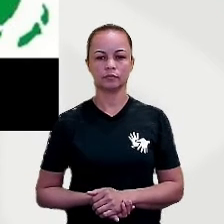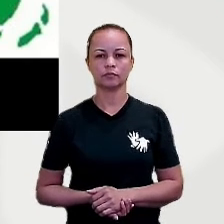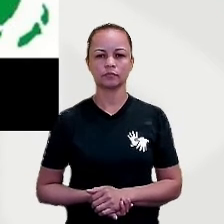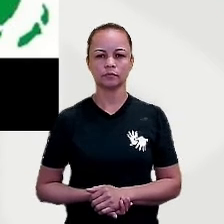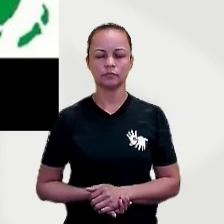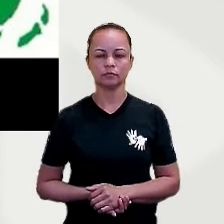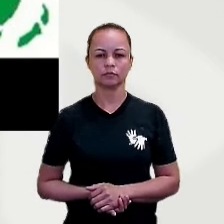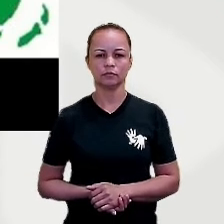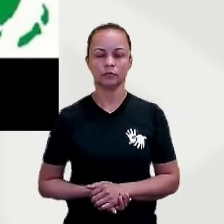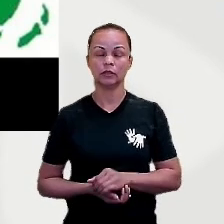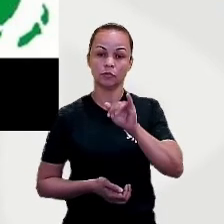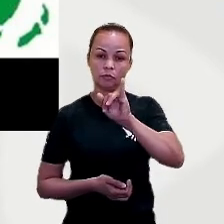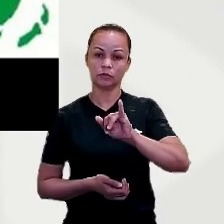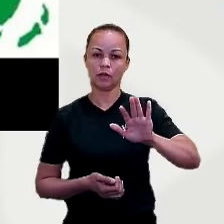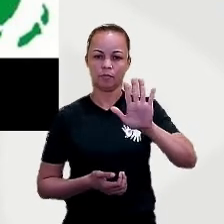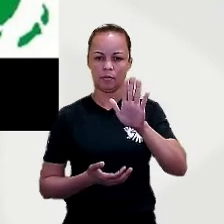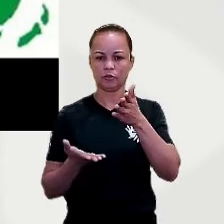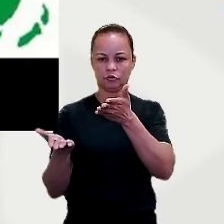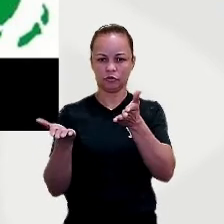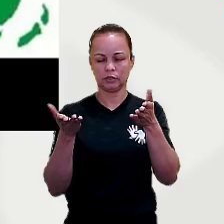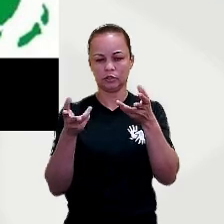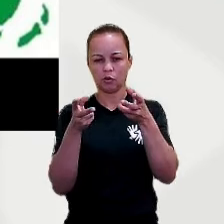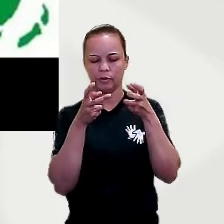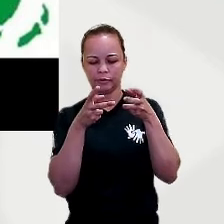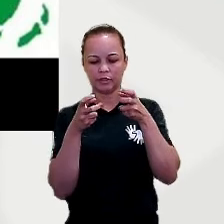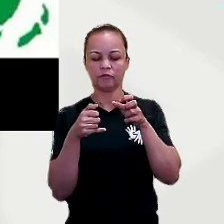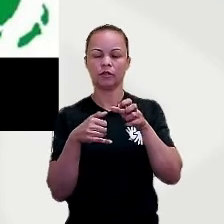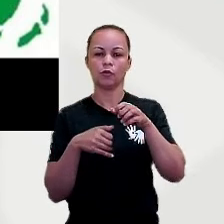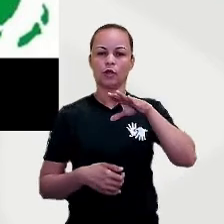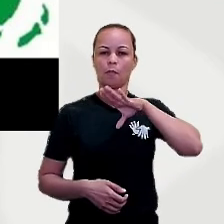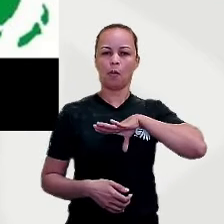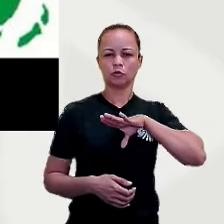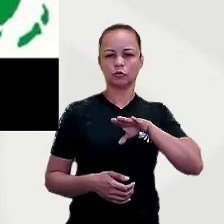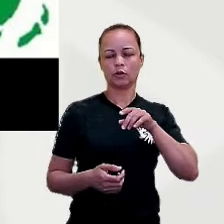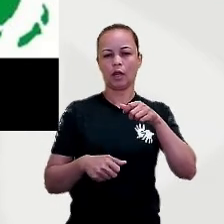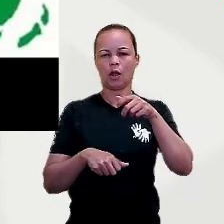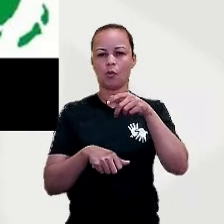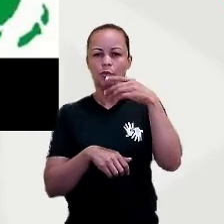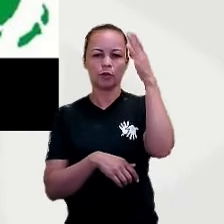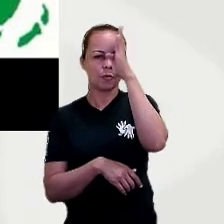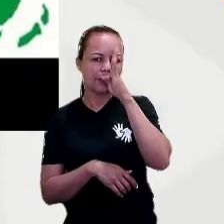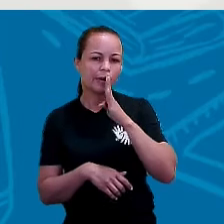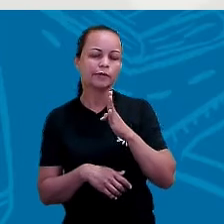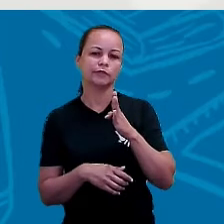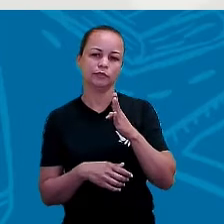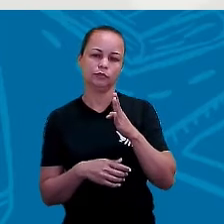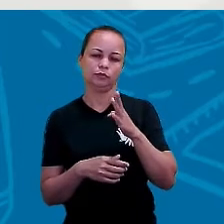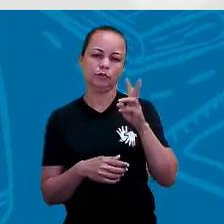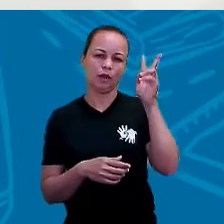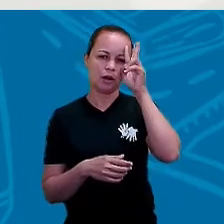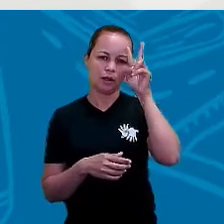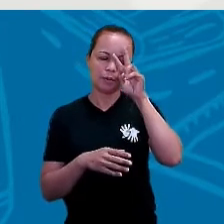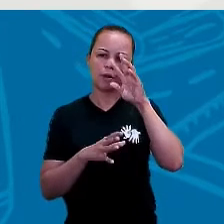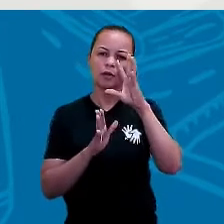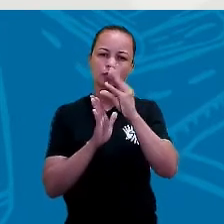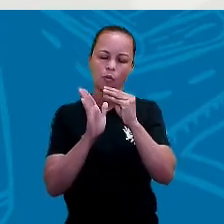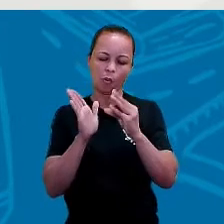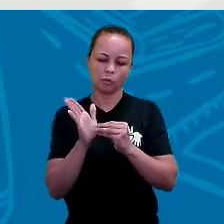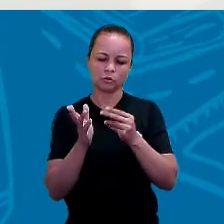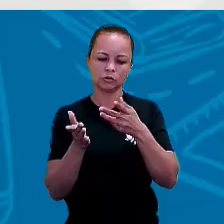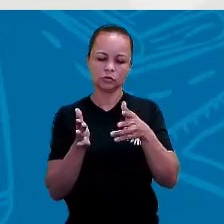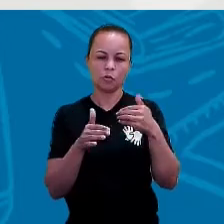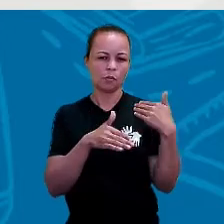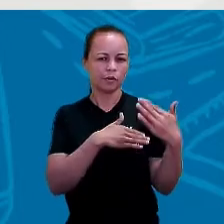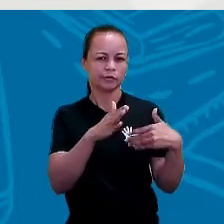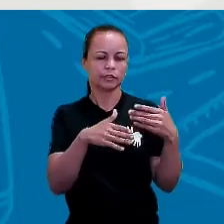Então, como na imagem, vocês podem ver Portugal e o Brasil, só relembrando o conteúdo. O processo de independência não ocorreu